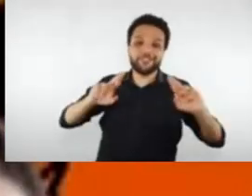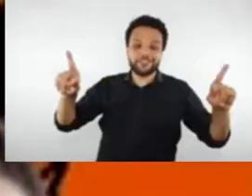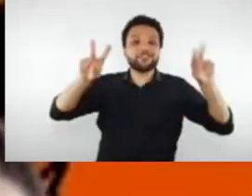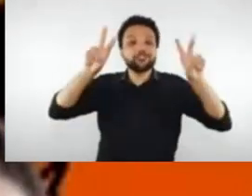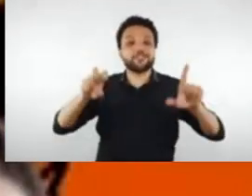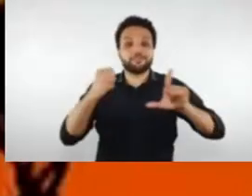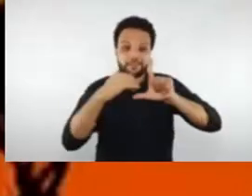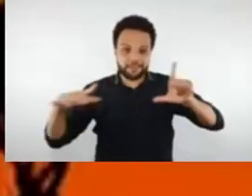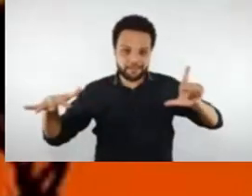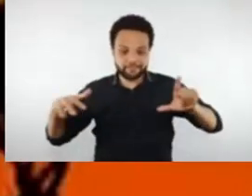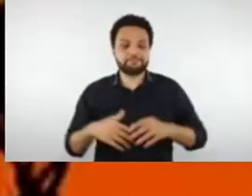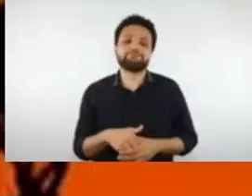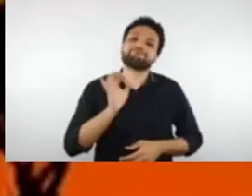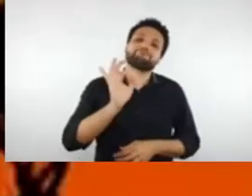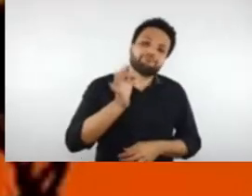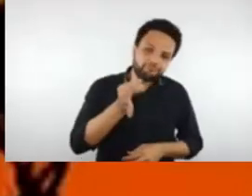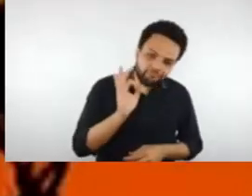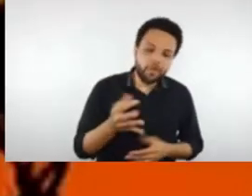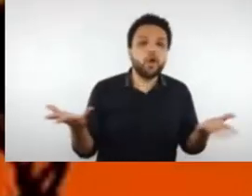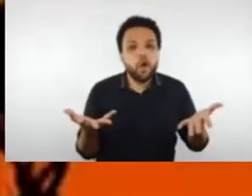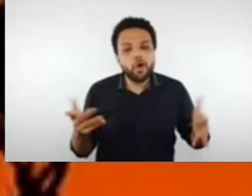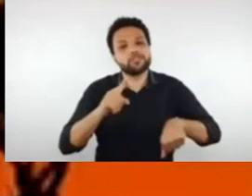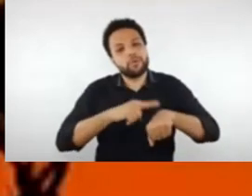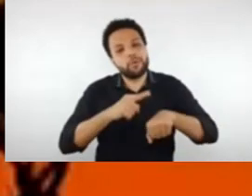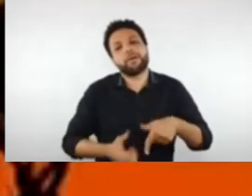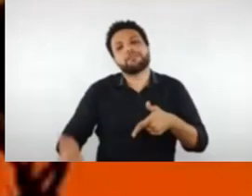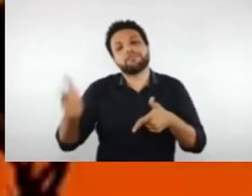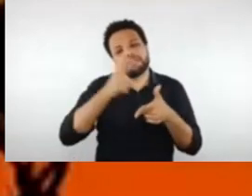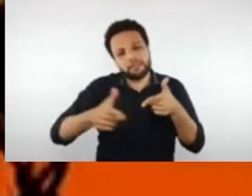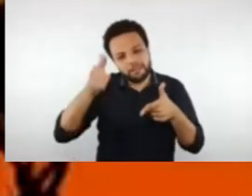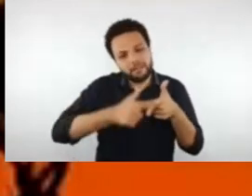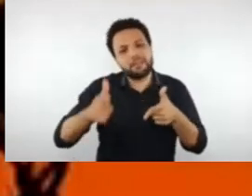audiovisual. É claro que a gente vive um momento de crise quando a gente